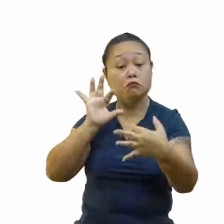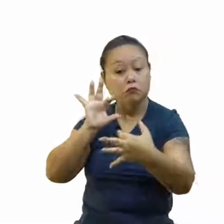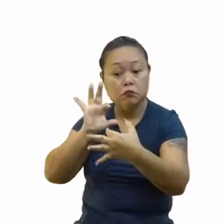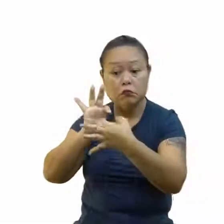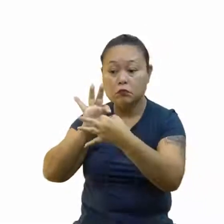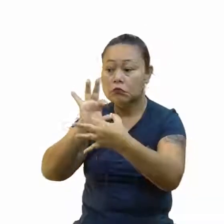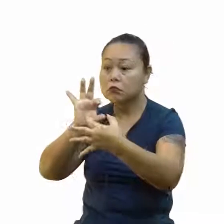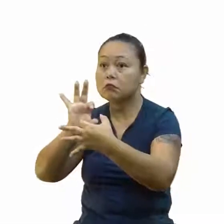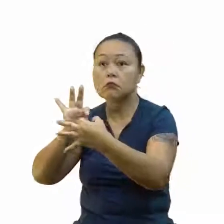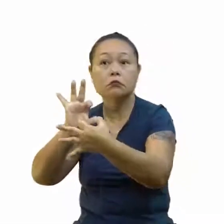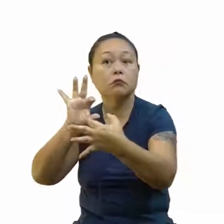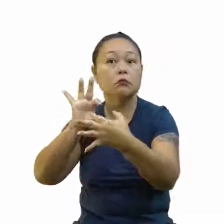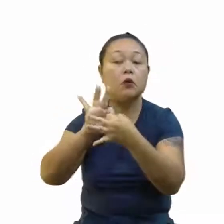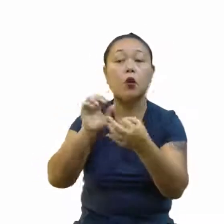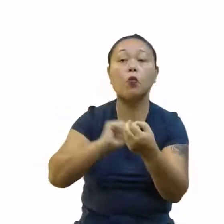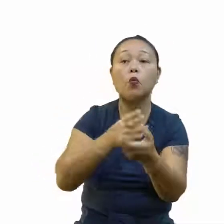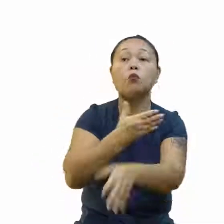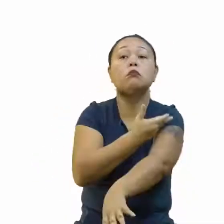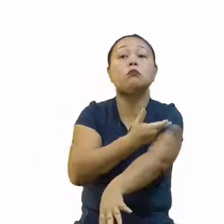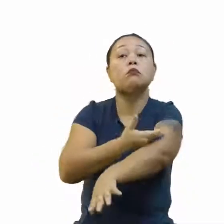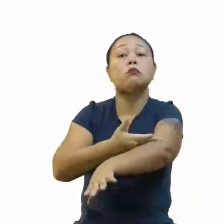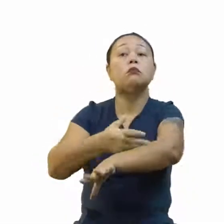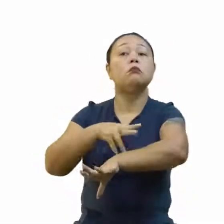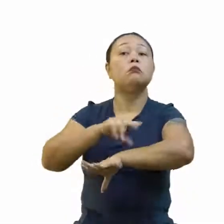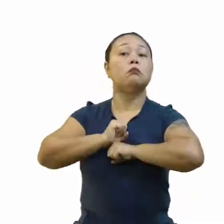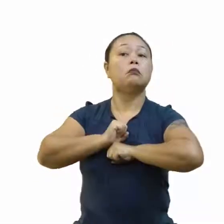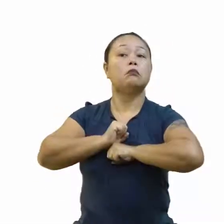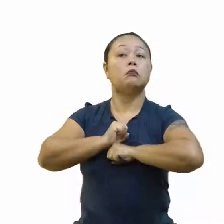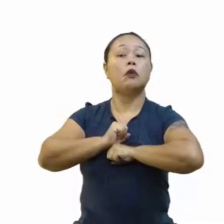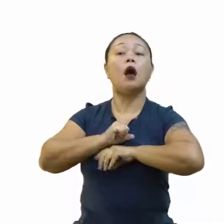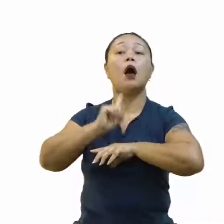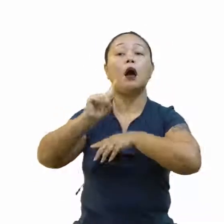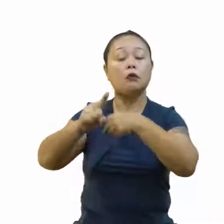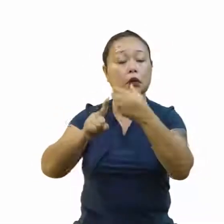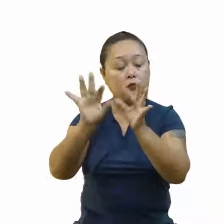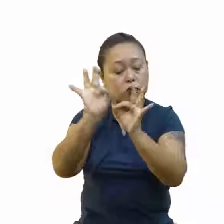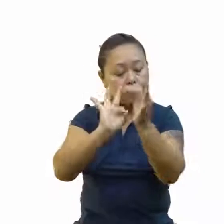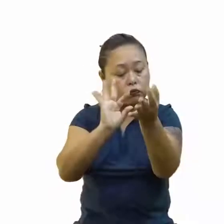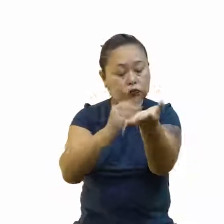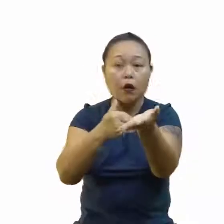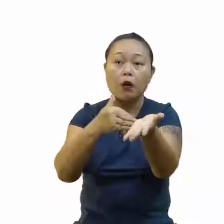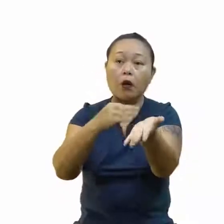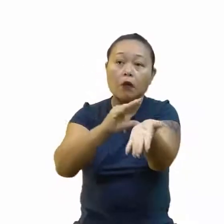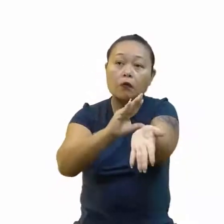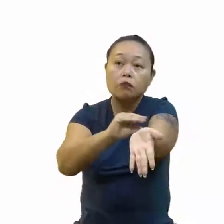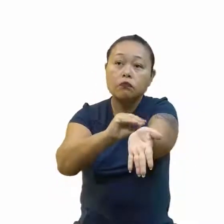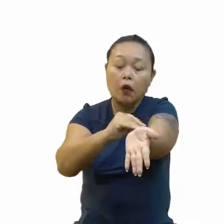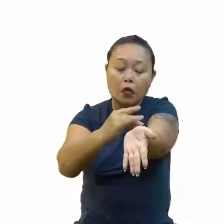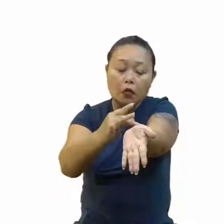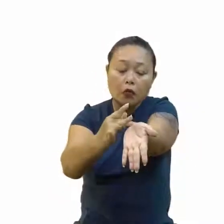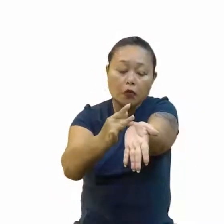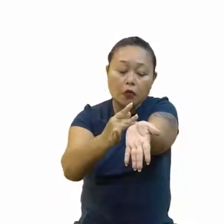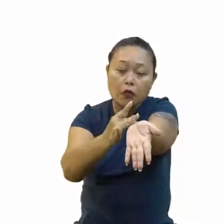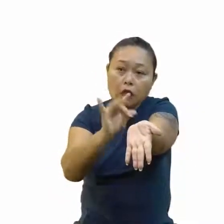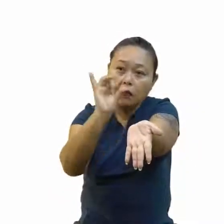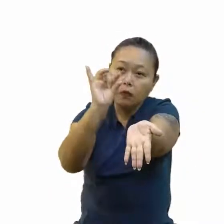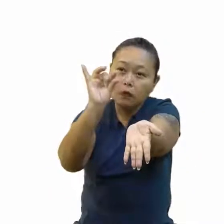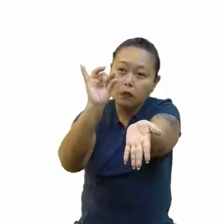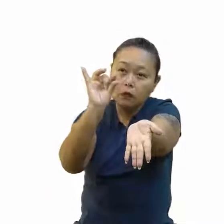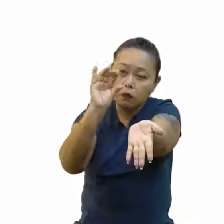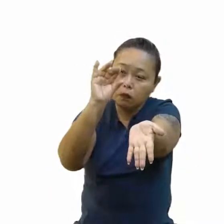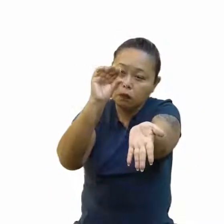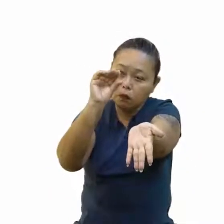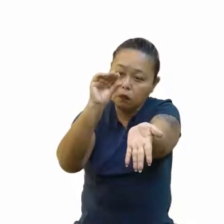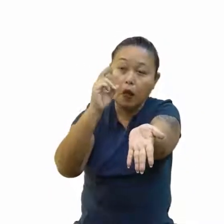seus hábitos. Quando eu tenho a formação dessas placas, há o estreitamento das artérias. Lembra novamente